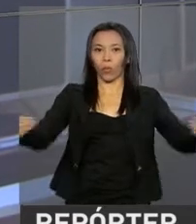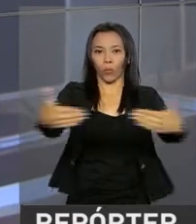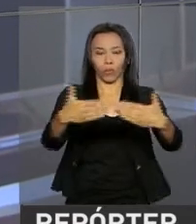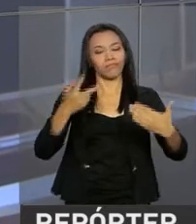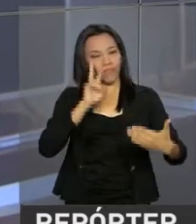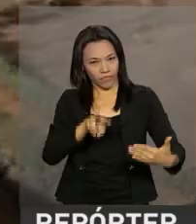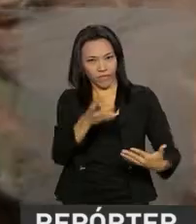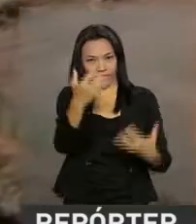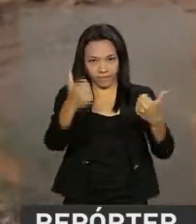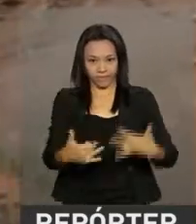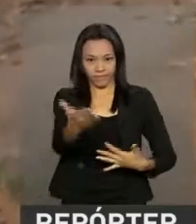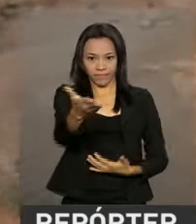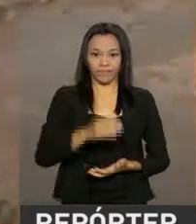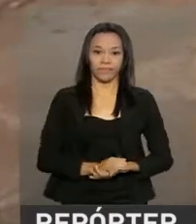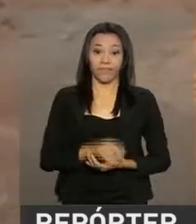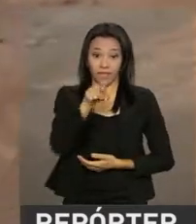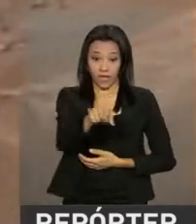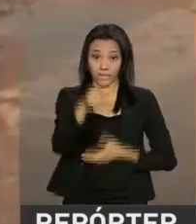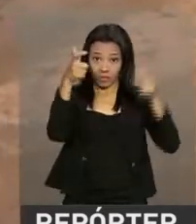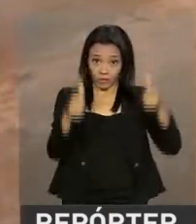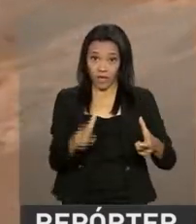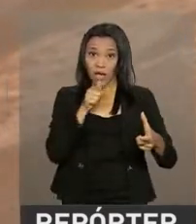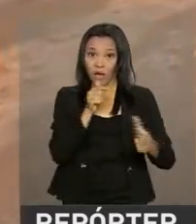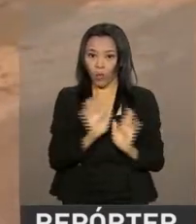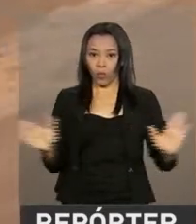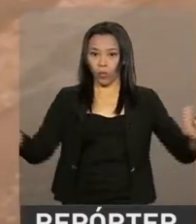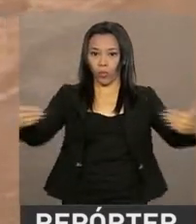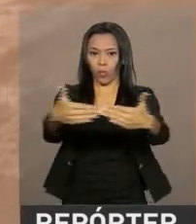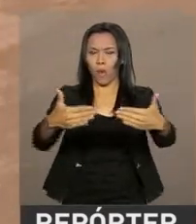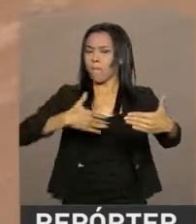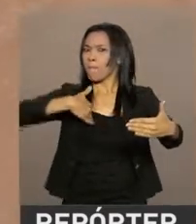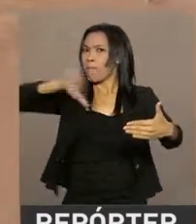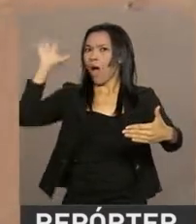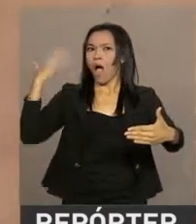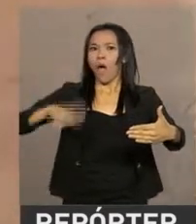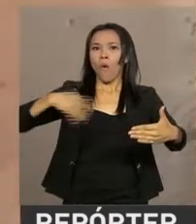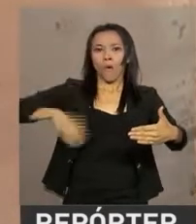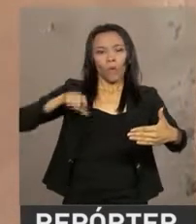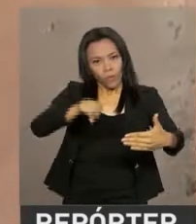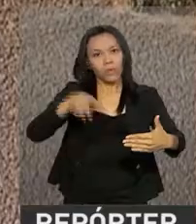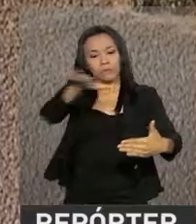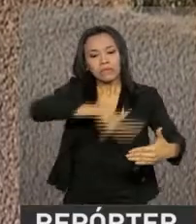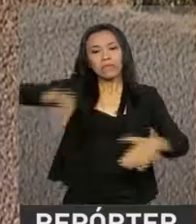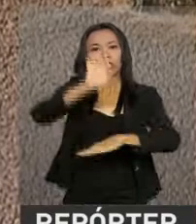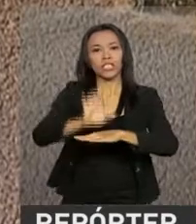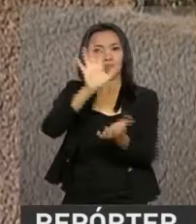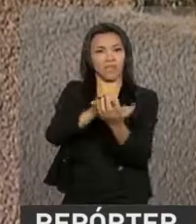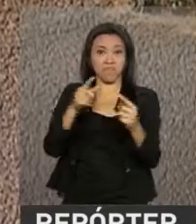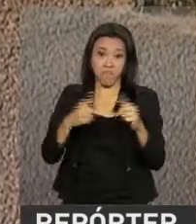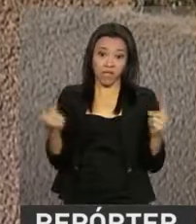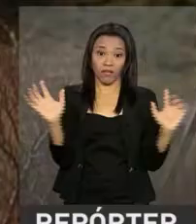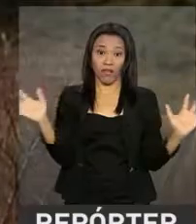sálvia a barragem de jucazinho já foi o maior reservatório de água do agreste pernambucano mas agora